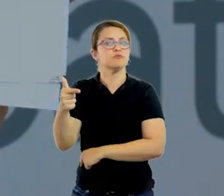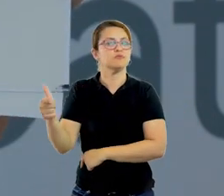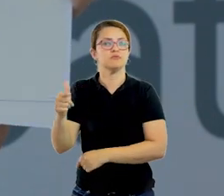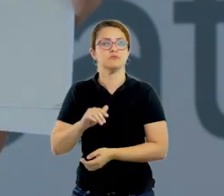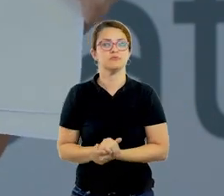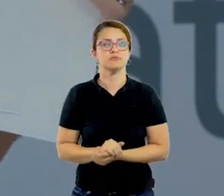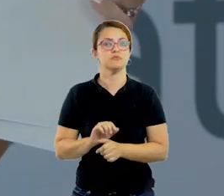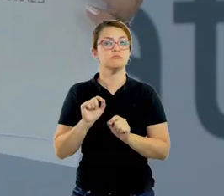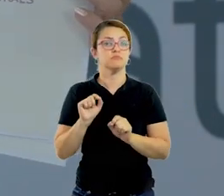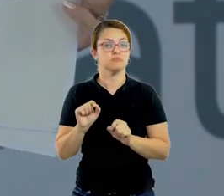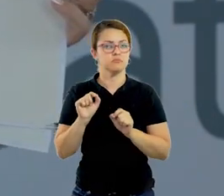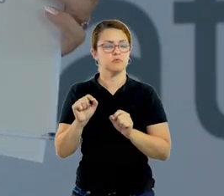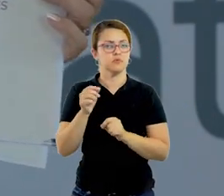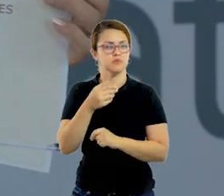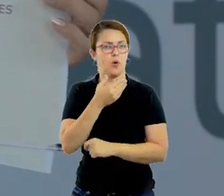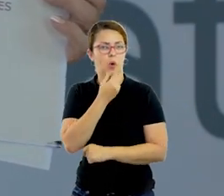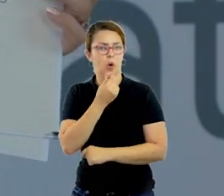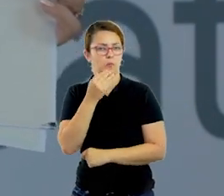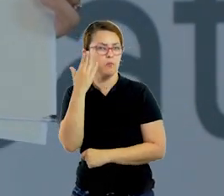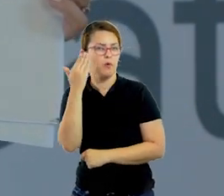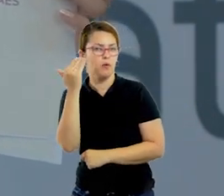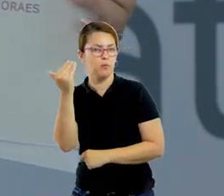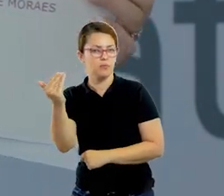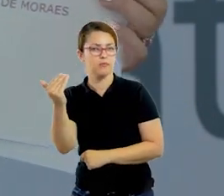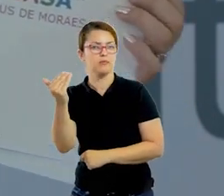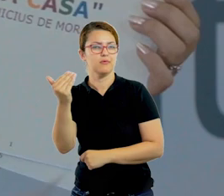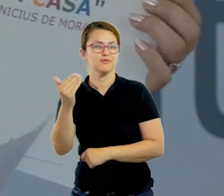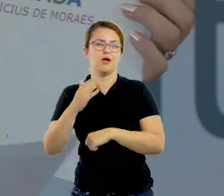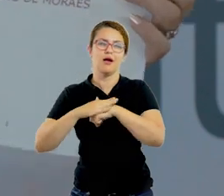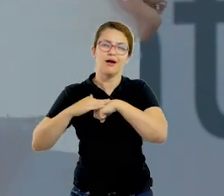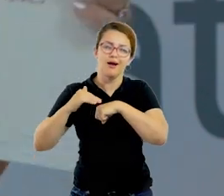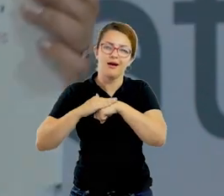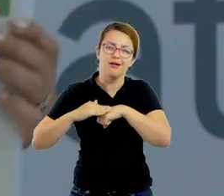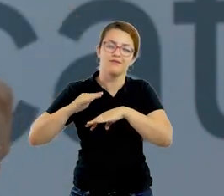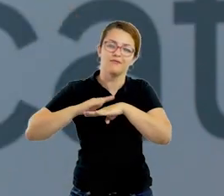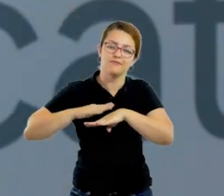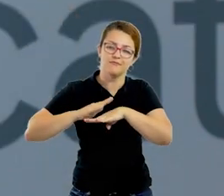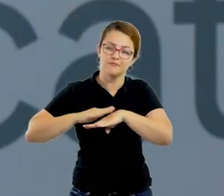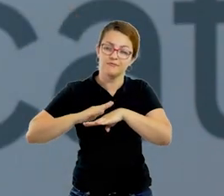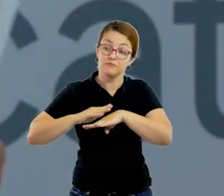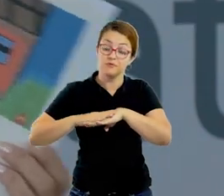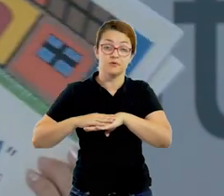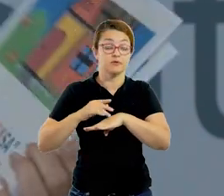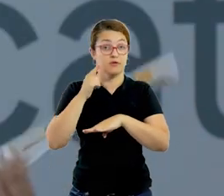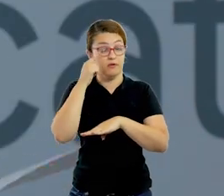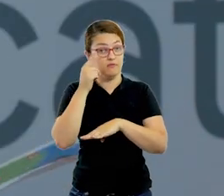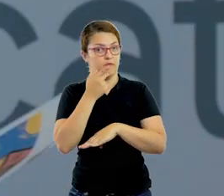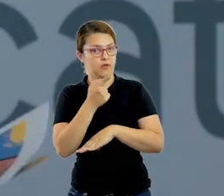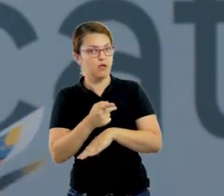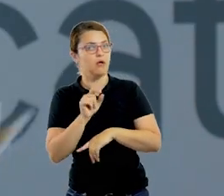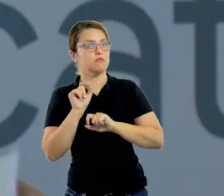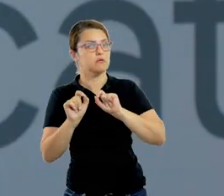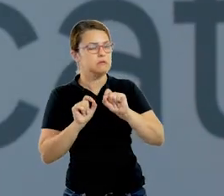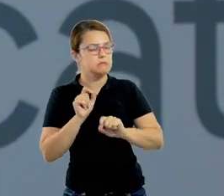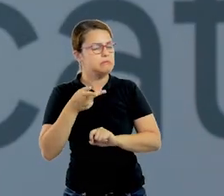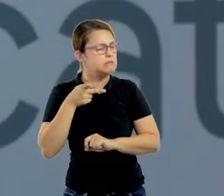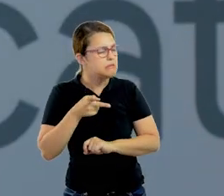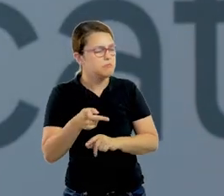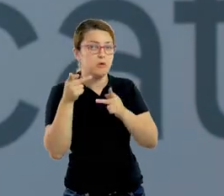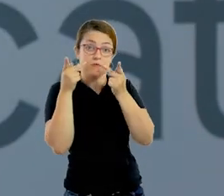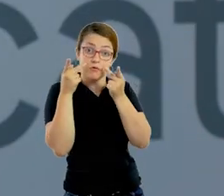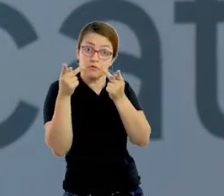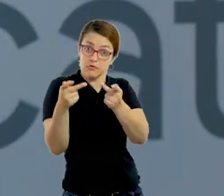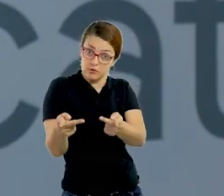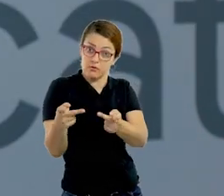Esse artista, ele fez ela com tanto carinho, que Vinícius até comentava que todas as vezes que ele ia